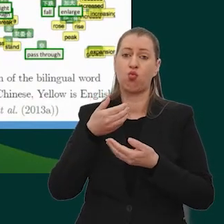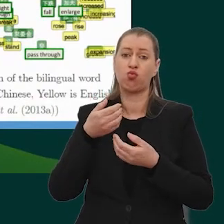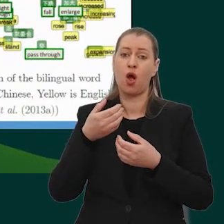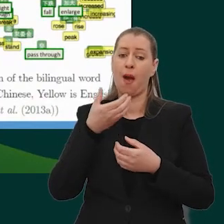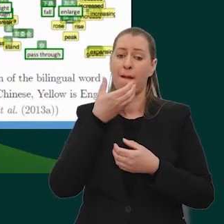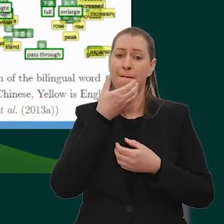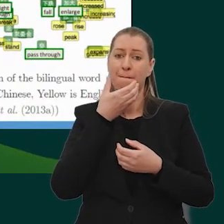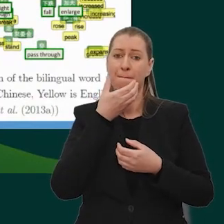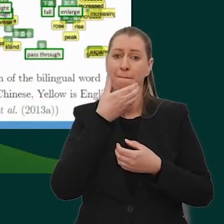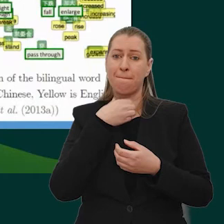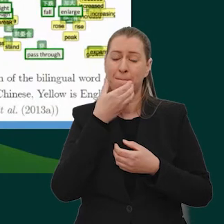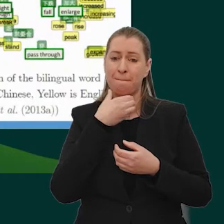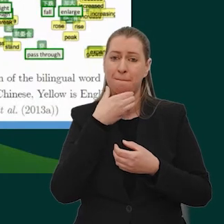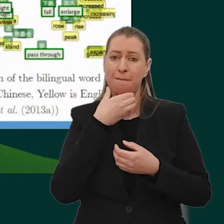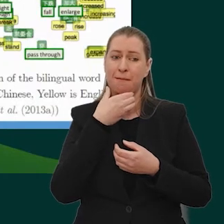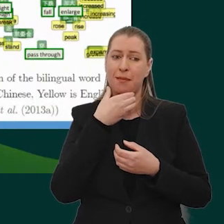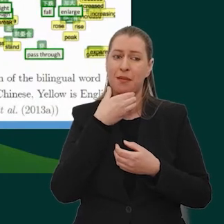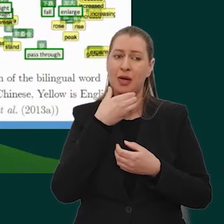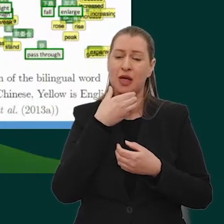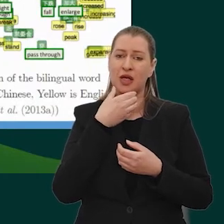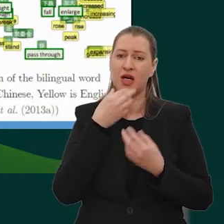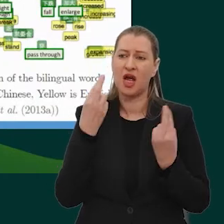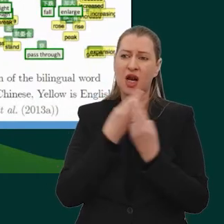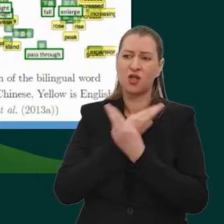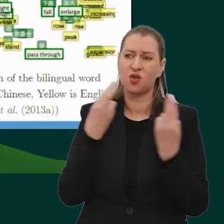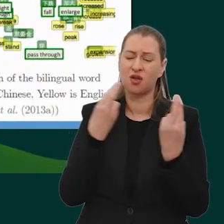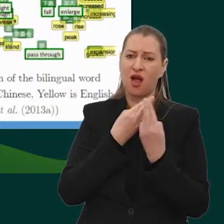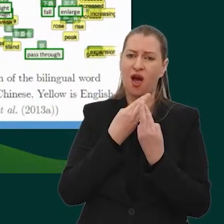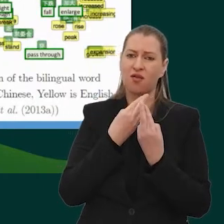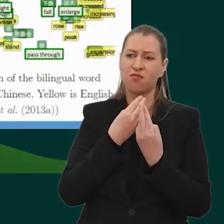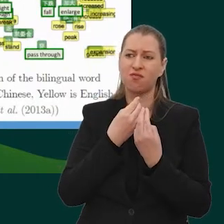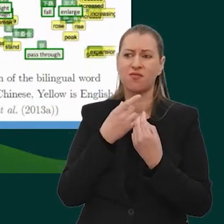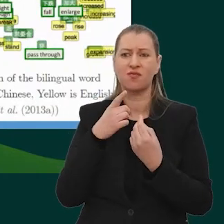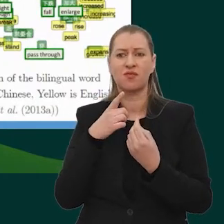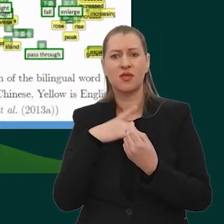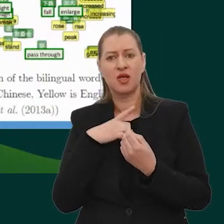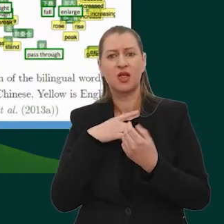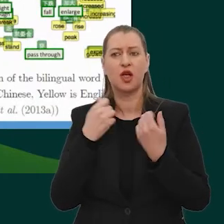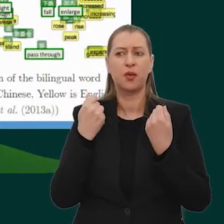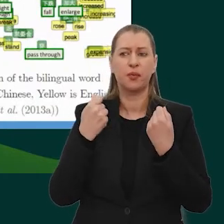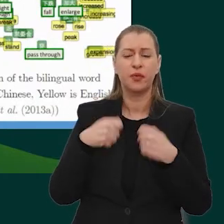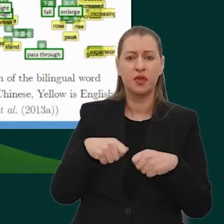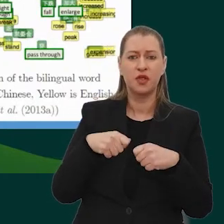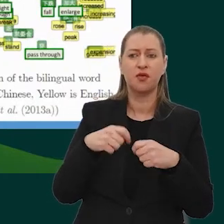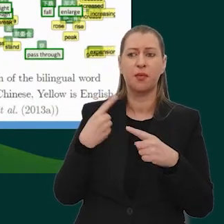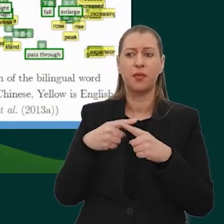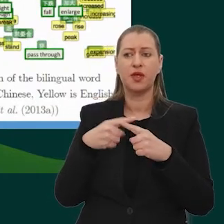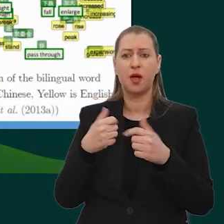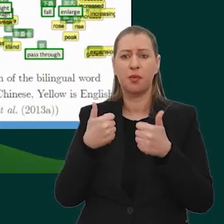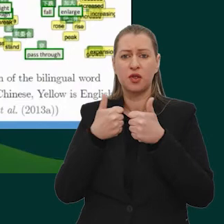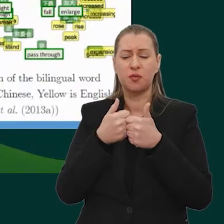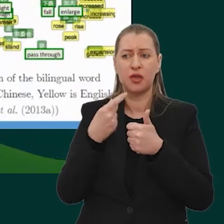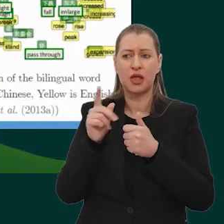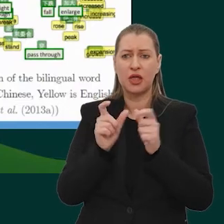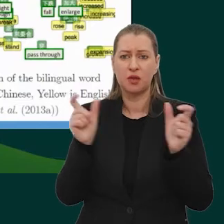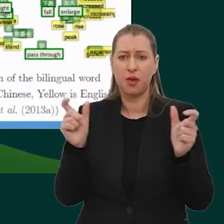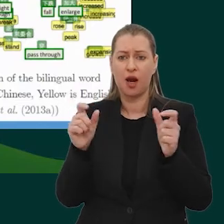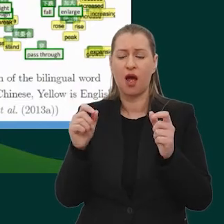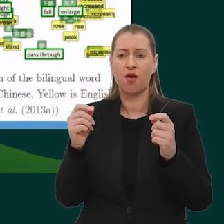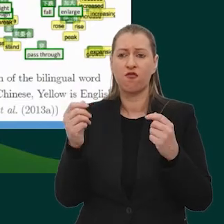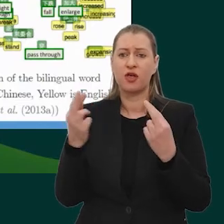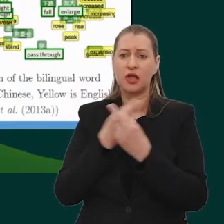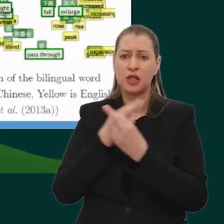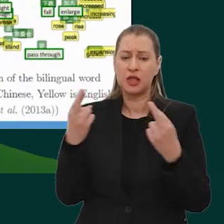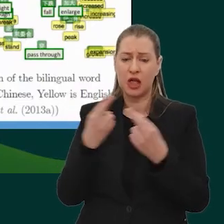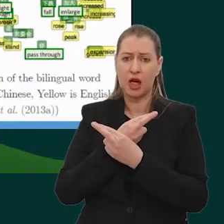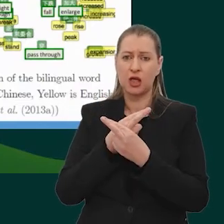é muito maior, porque elas estão próximas. A proximidade começa a ser o contexto dessas informações. E é assim que a gente vai conseguindo trazer